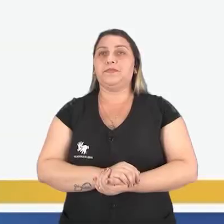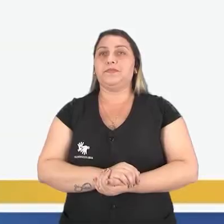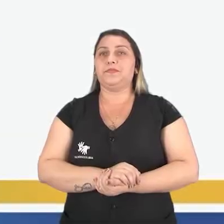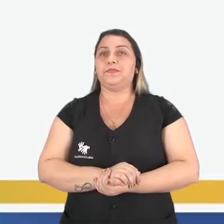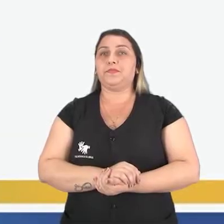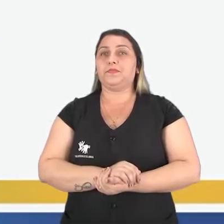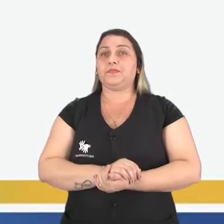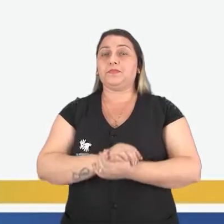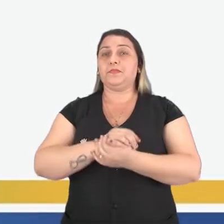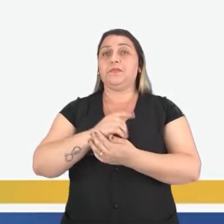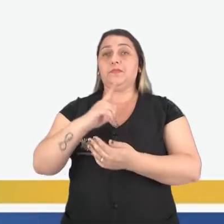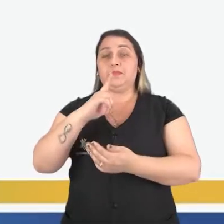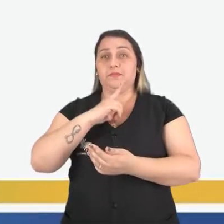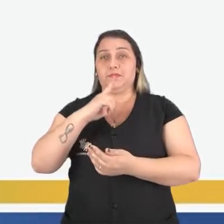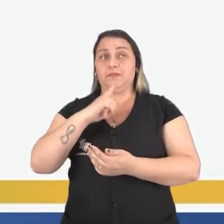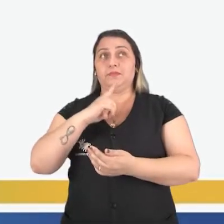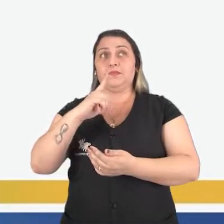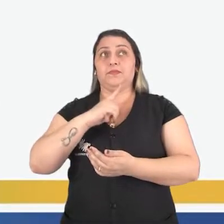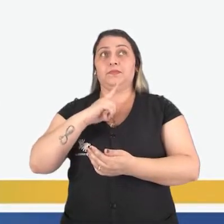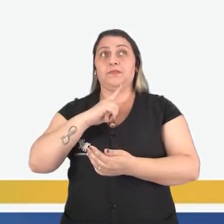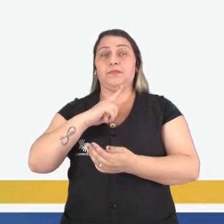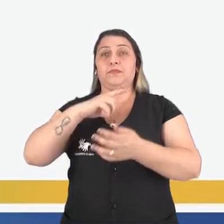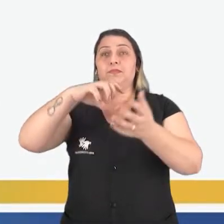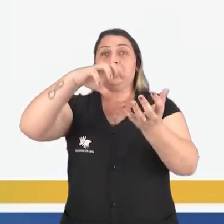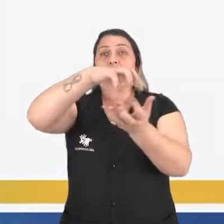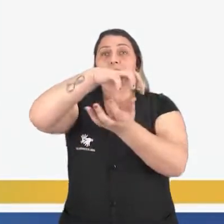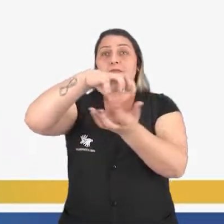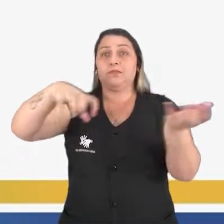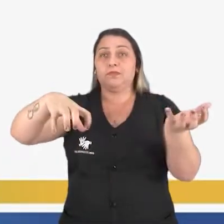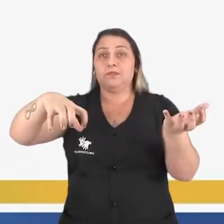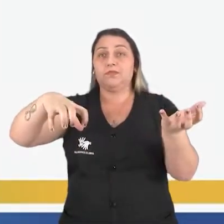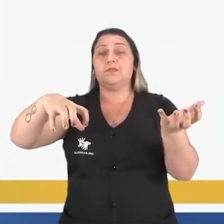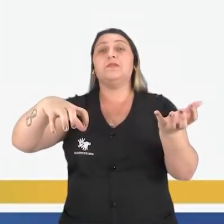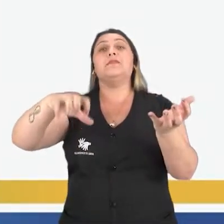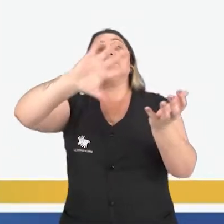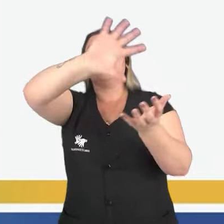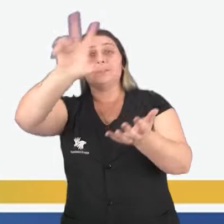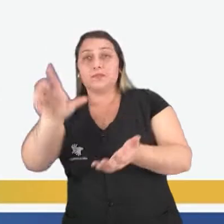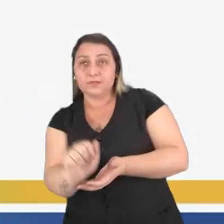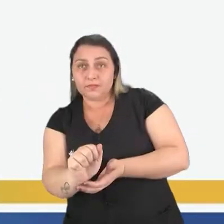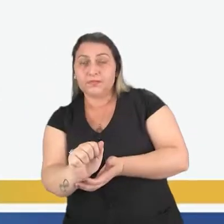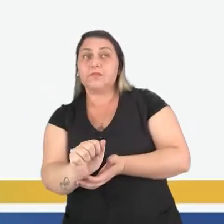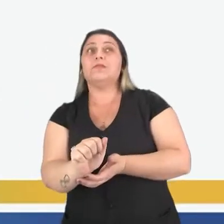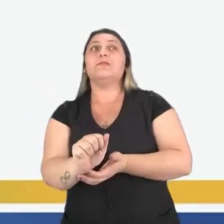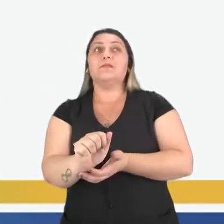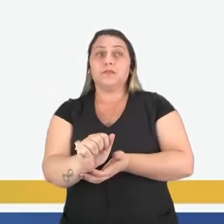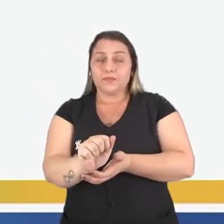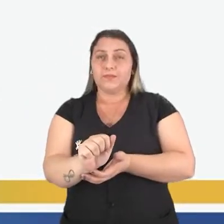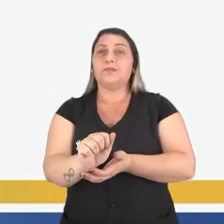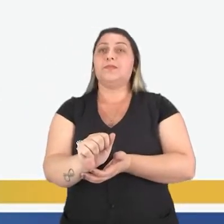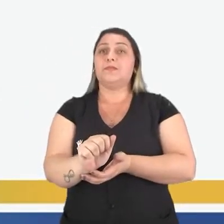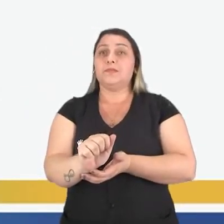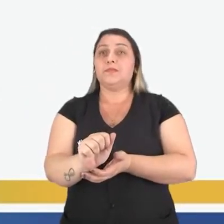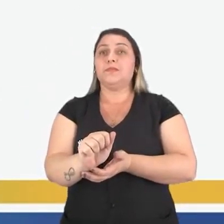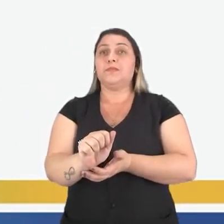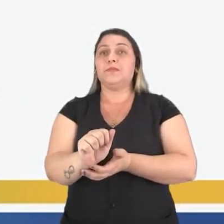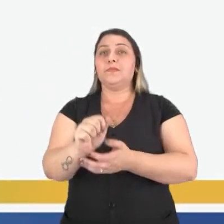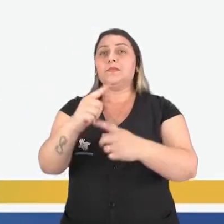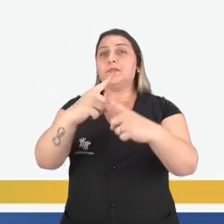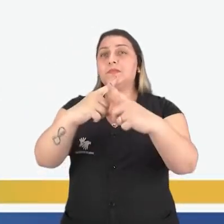Então, nós temos aí o planisfério. Aí nós temos a África, que está marcadinha por esse